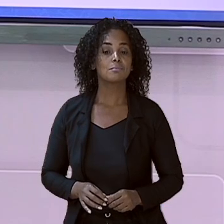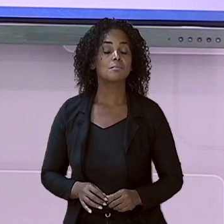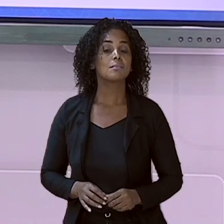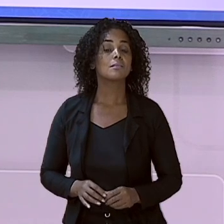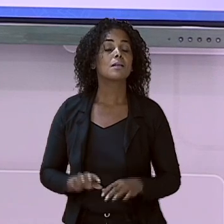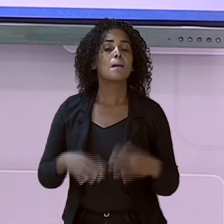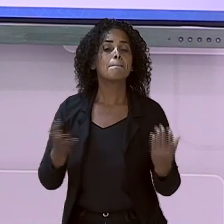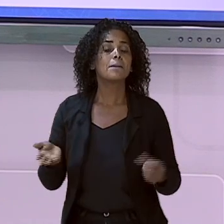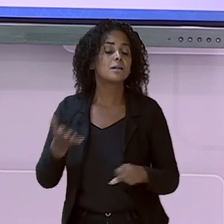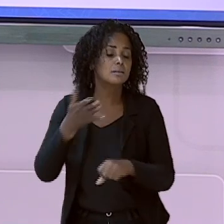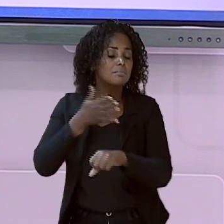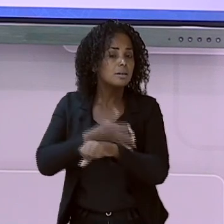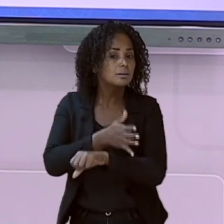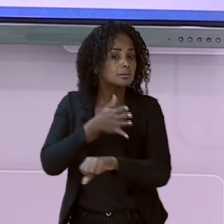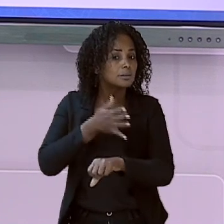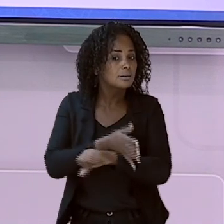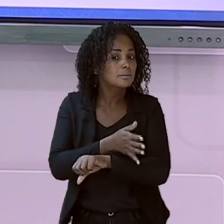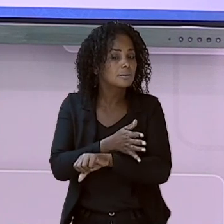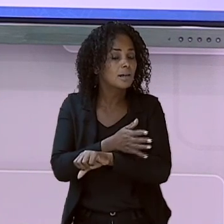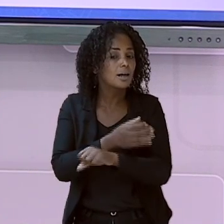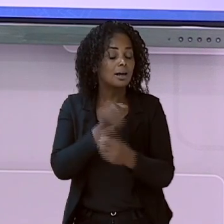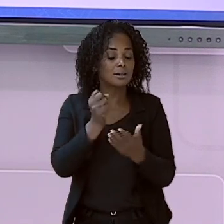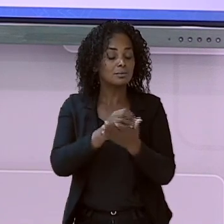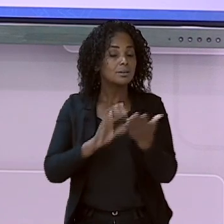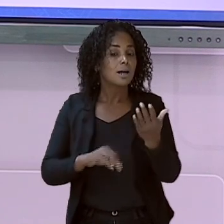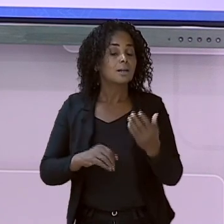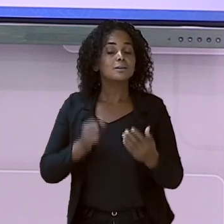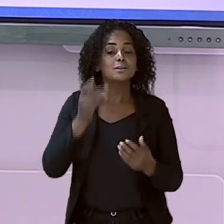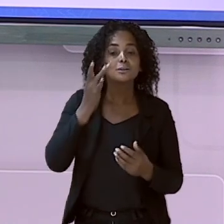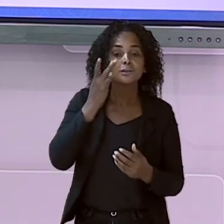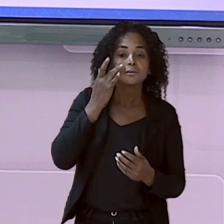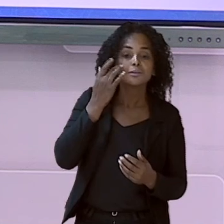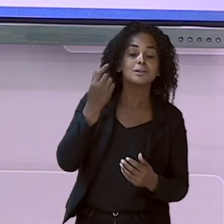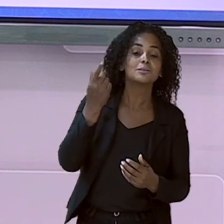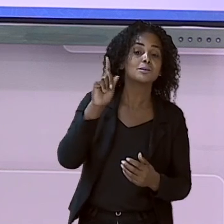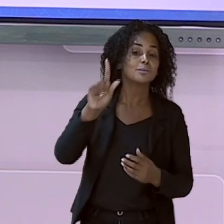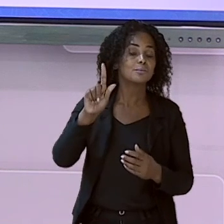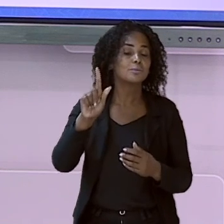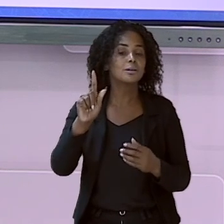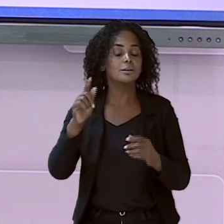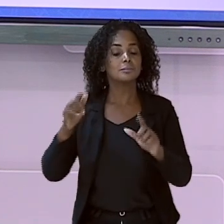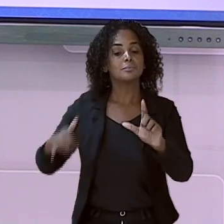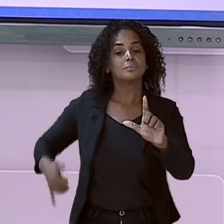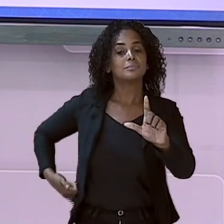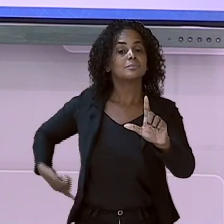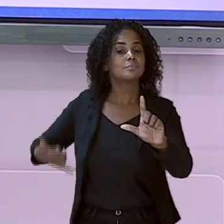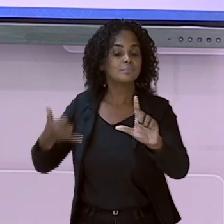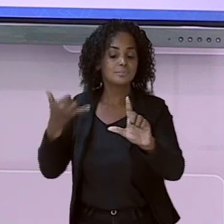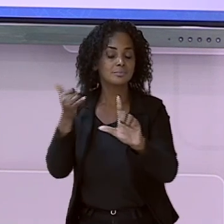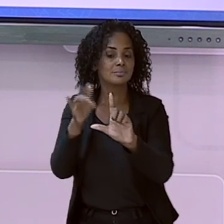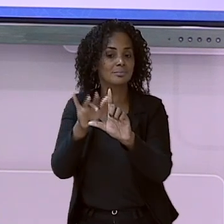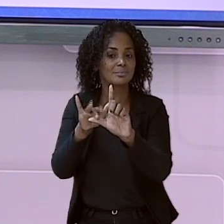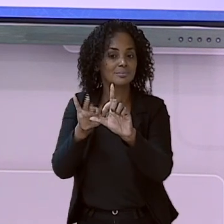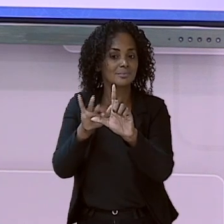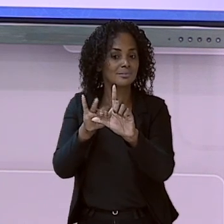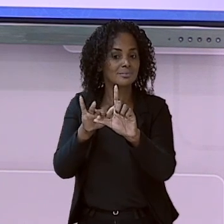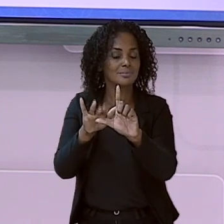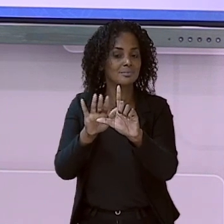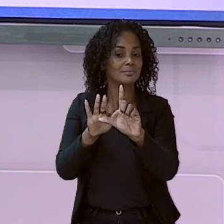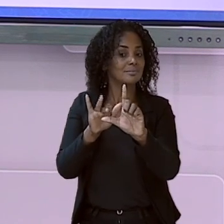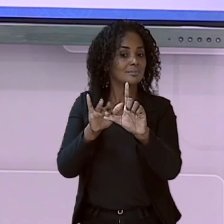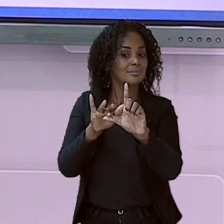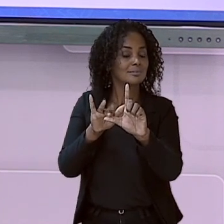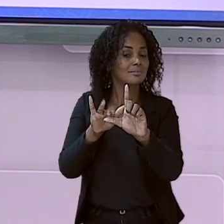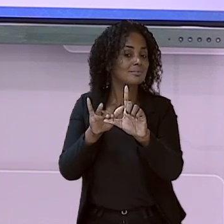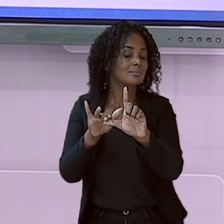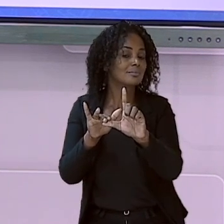E para acessar nossas atividades na plataforma SMED GV, aponte a câmera do seu celular na imagem